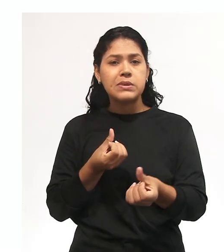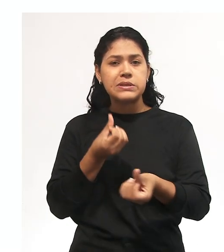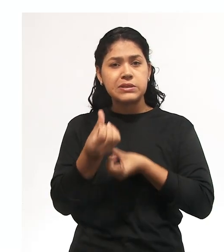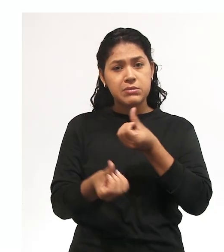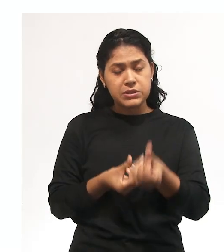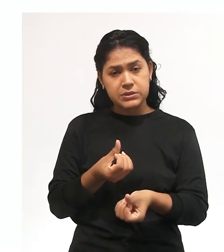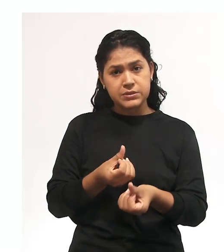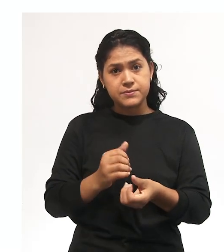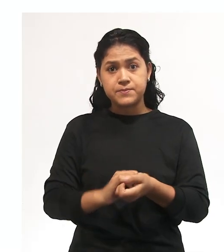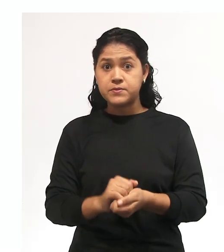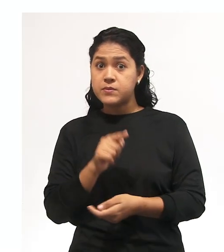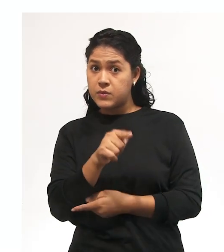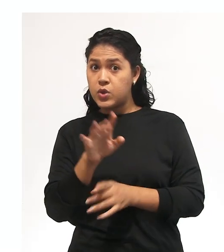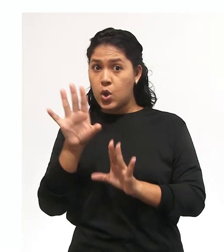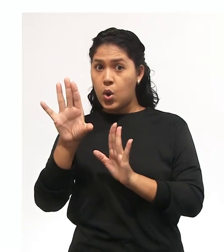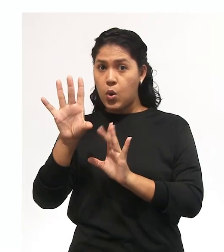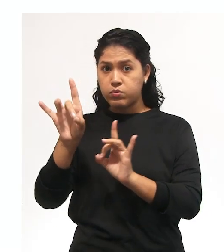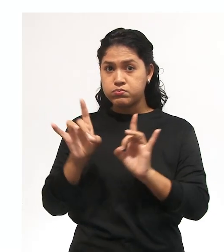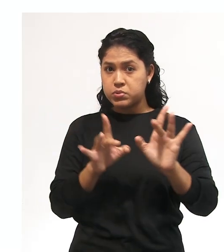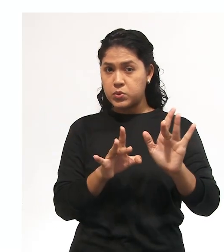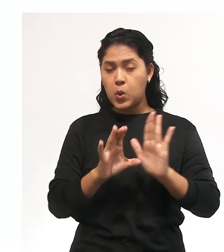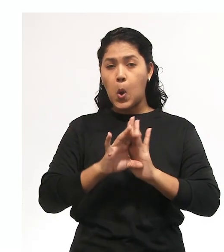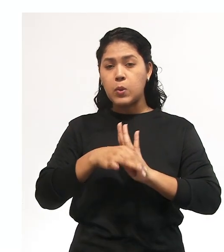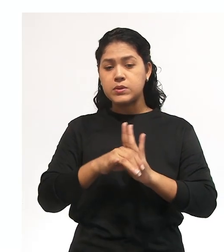Bloom, Astig e Mandaus, de